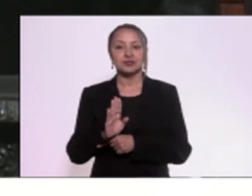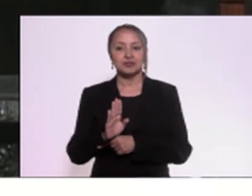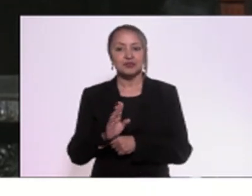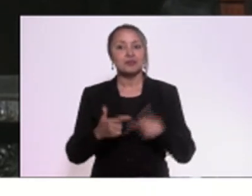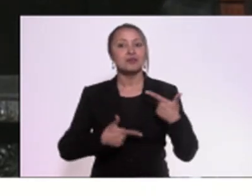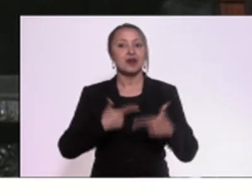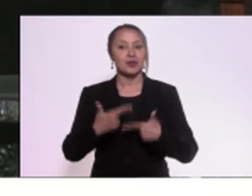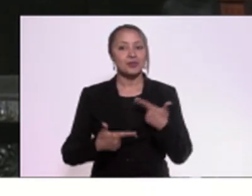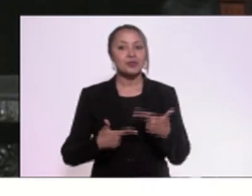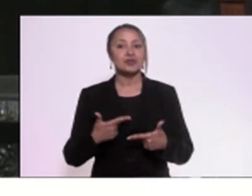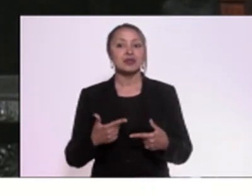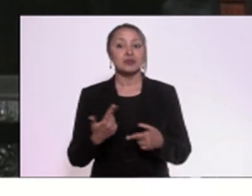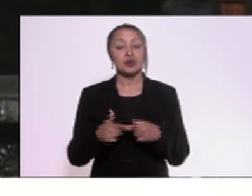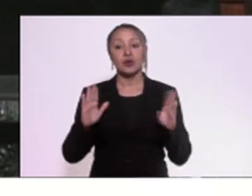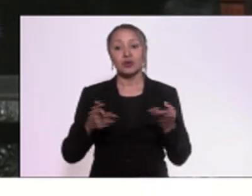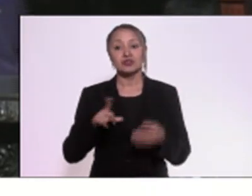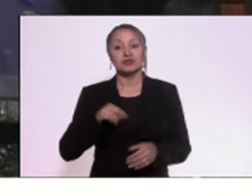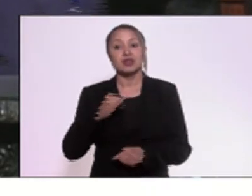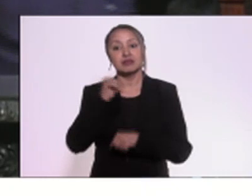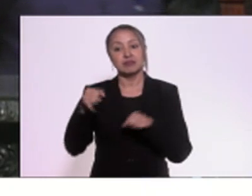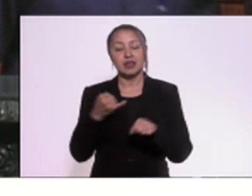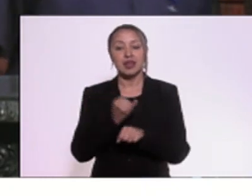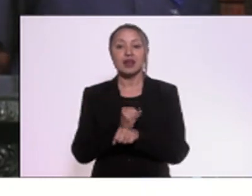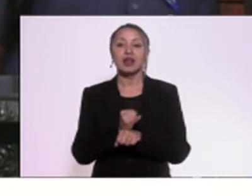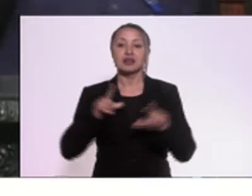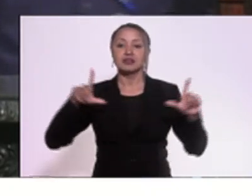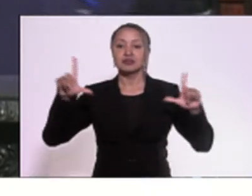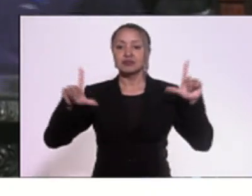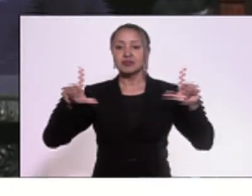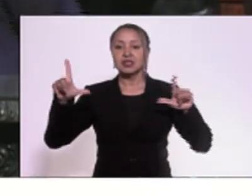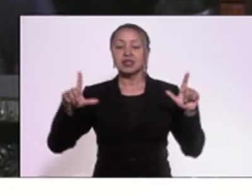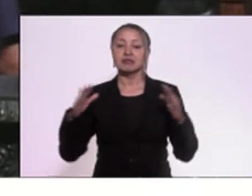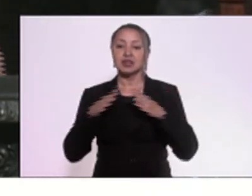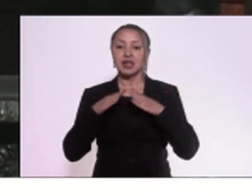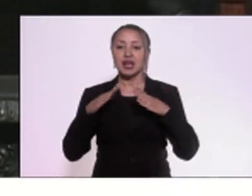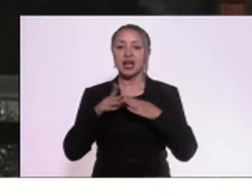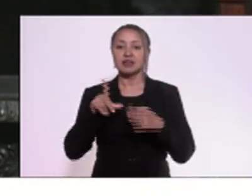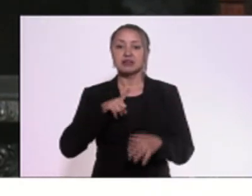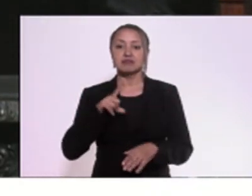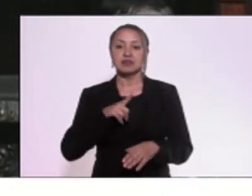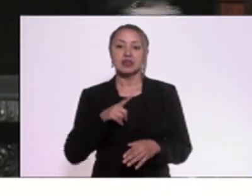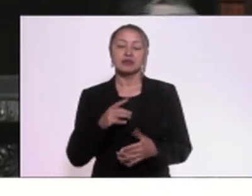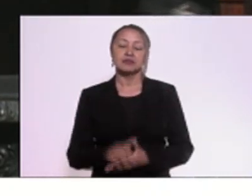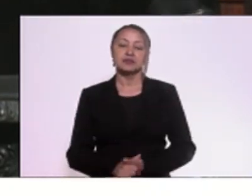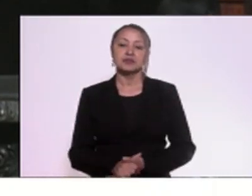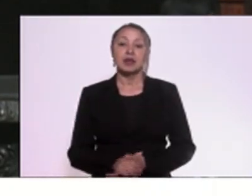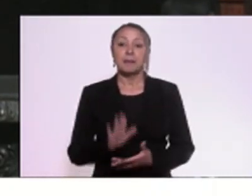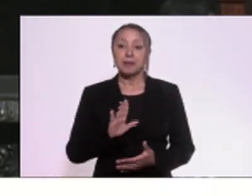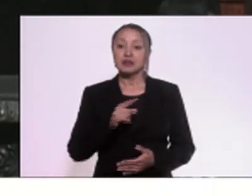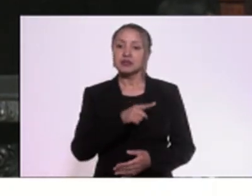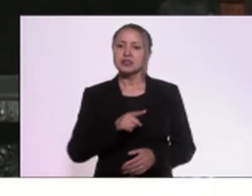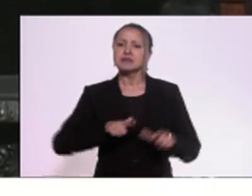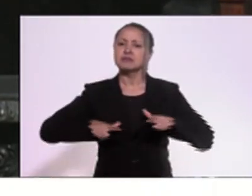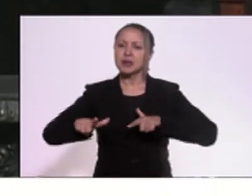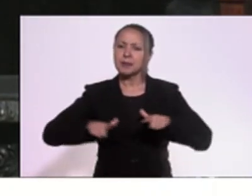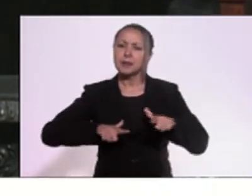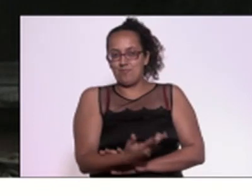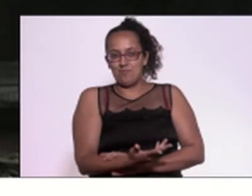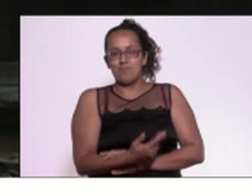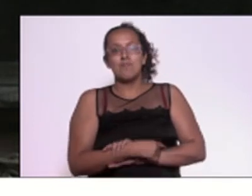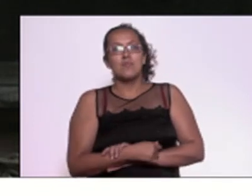Na bagagem estão 16 prêmios. Em 2019, com os cursos de extensão do